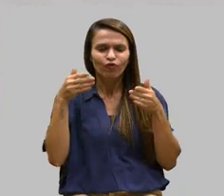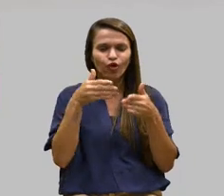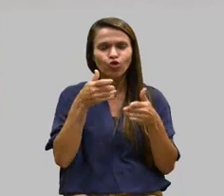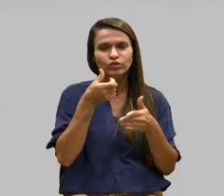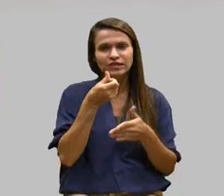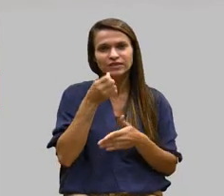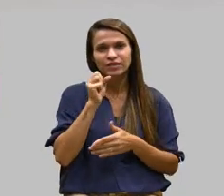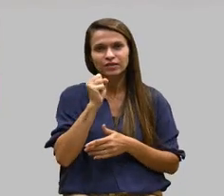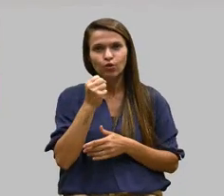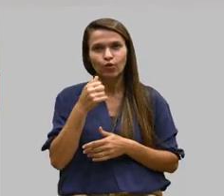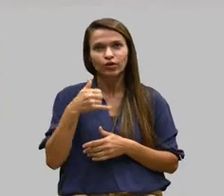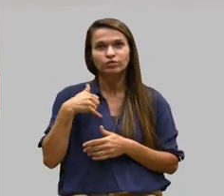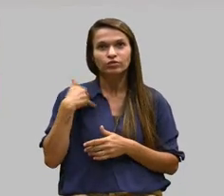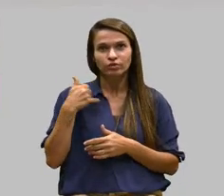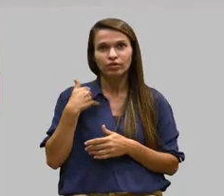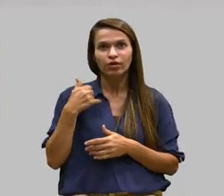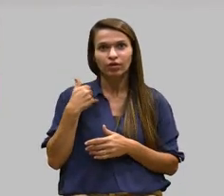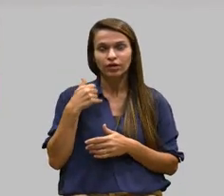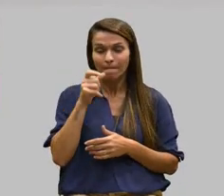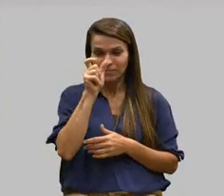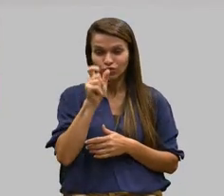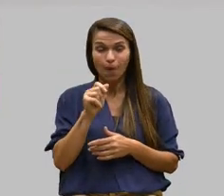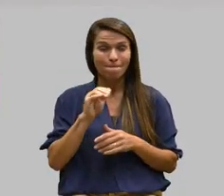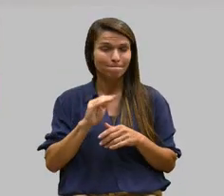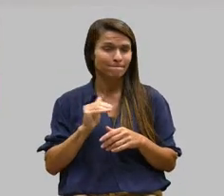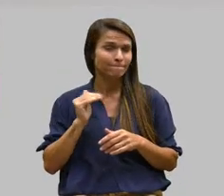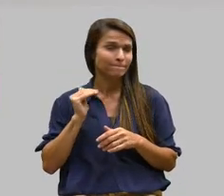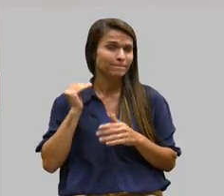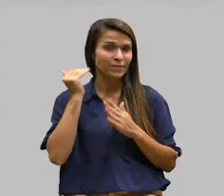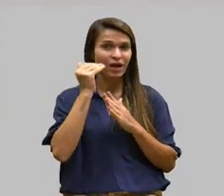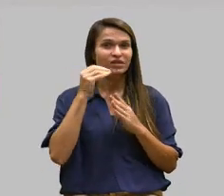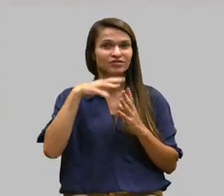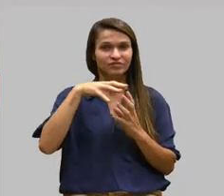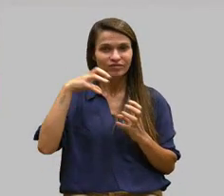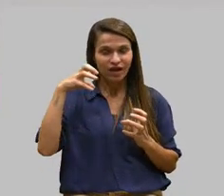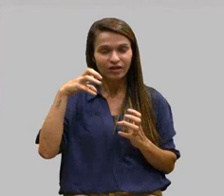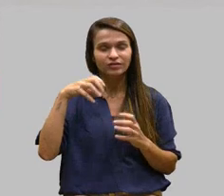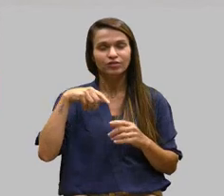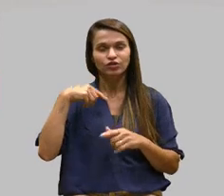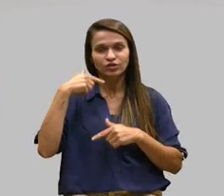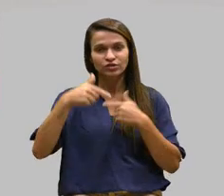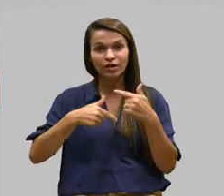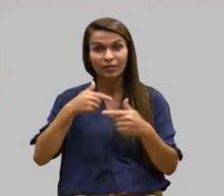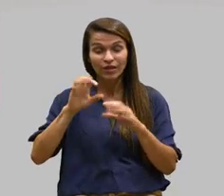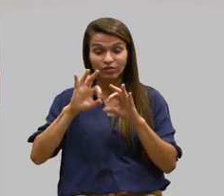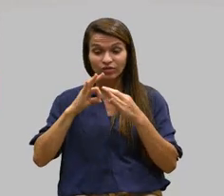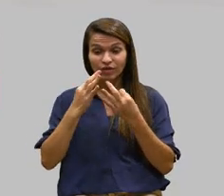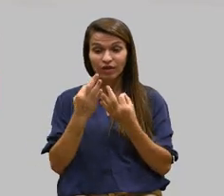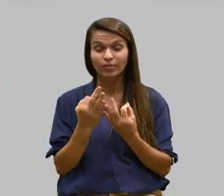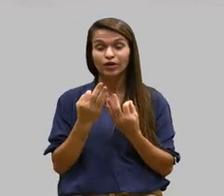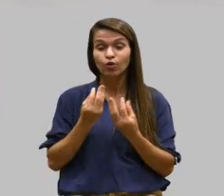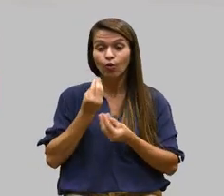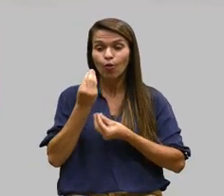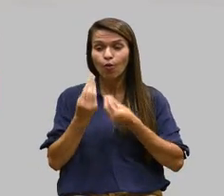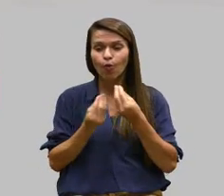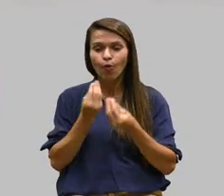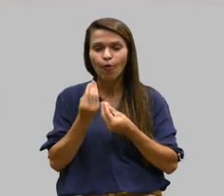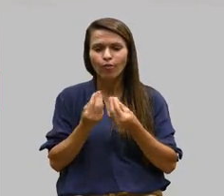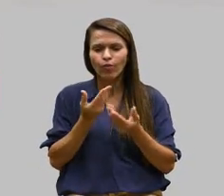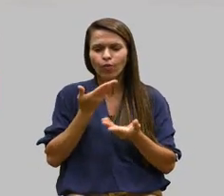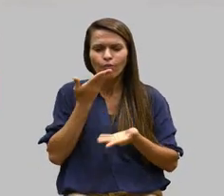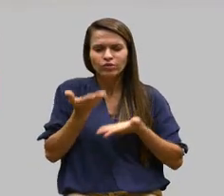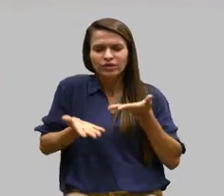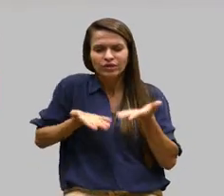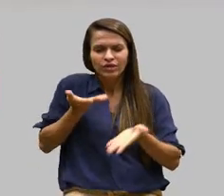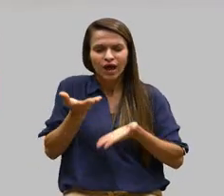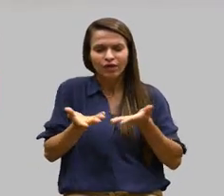que a gente tem né mais velha lá então a gente trabalha com as famílias como lidar com esse envelhecer são as